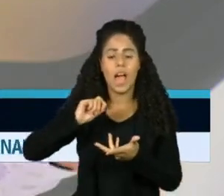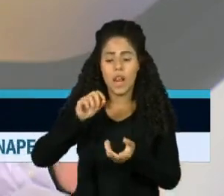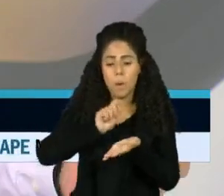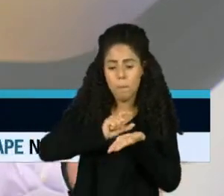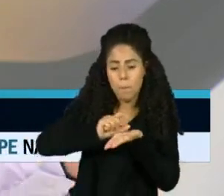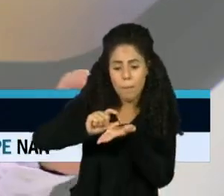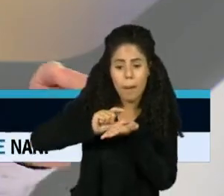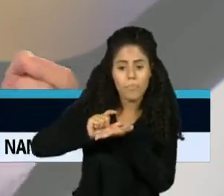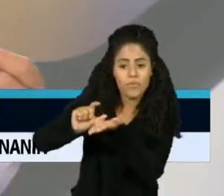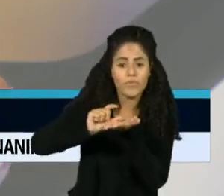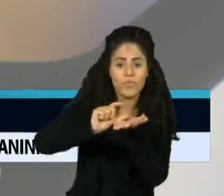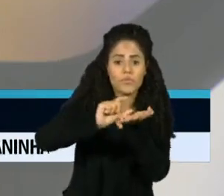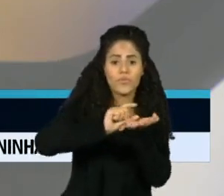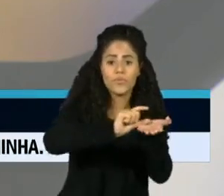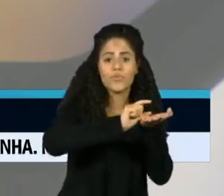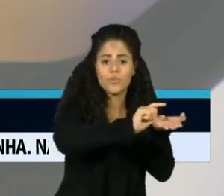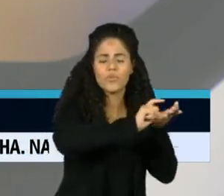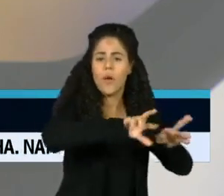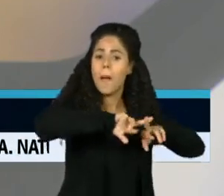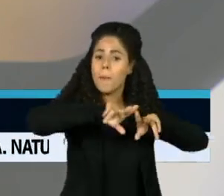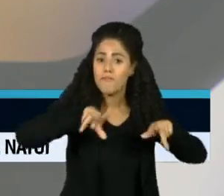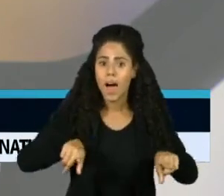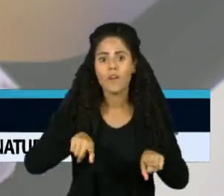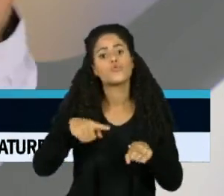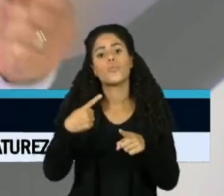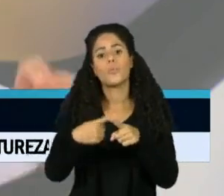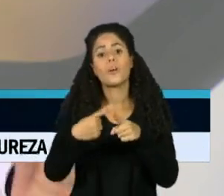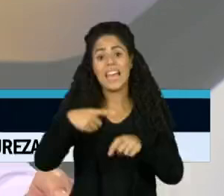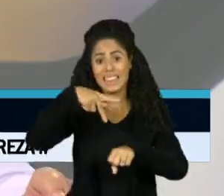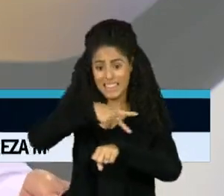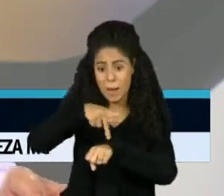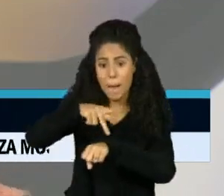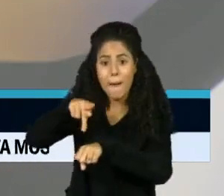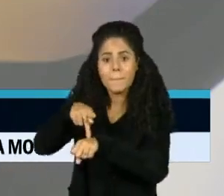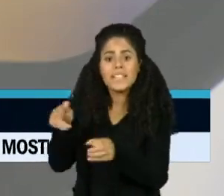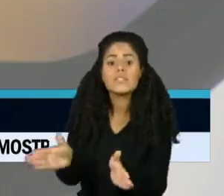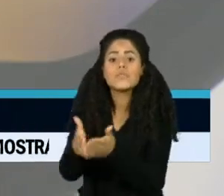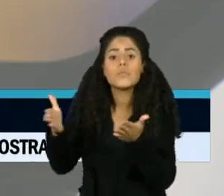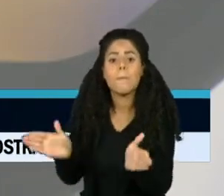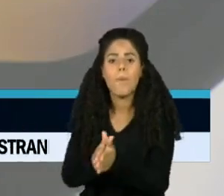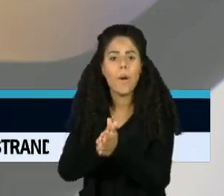a países que não têm nem estrutura de saúde, nem recursos para comprar essa vacinação.